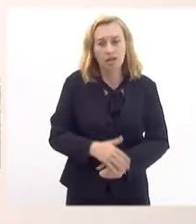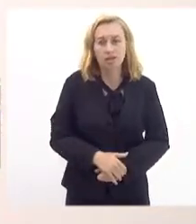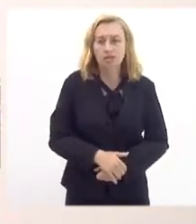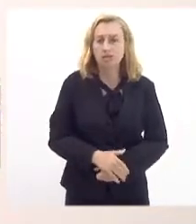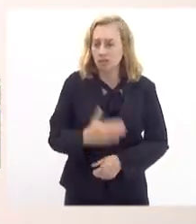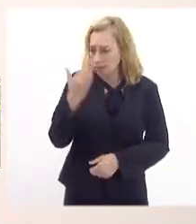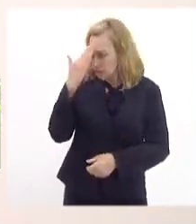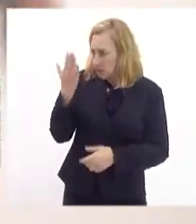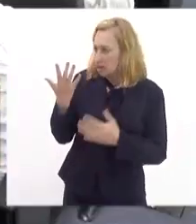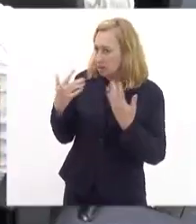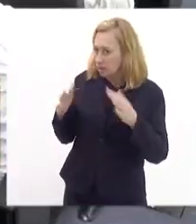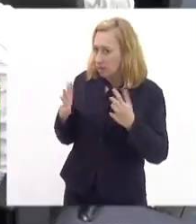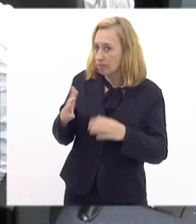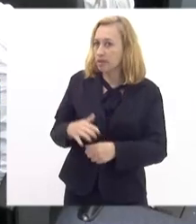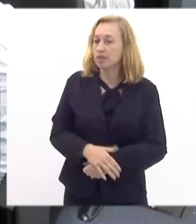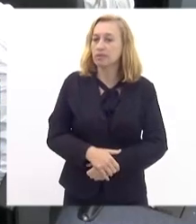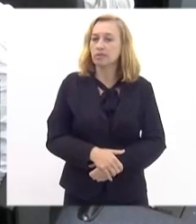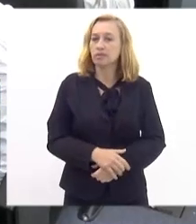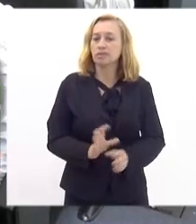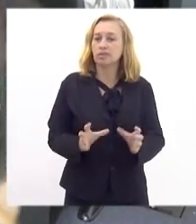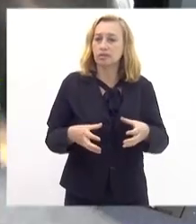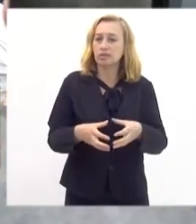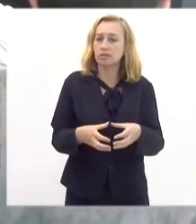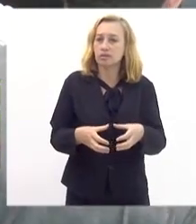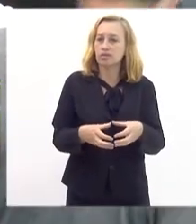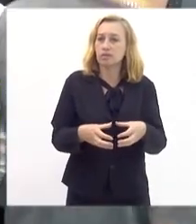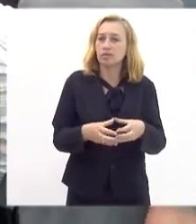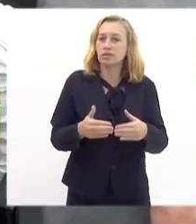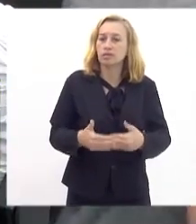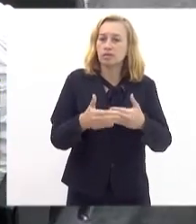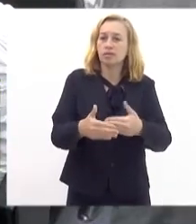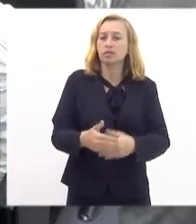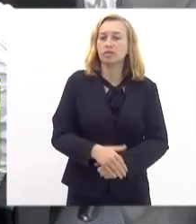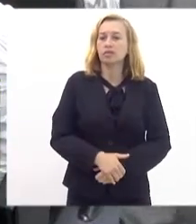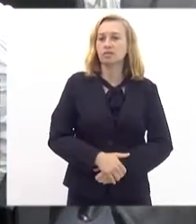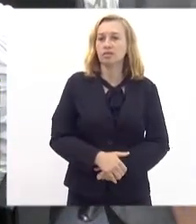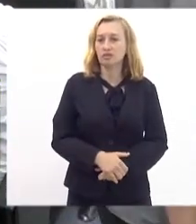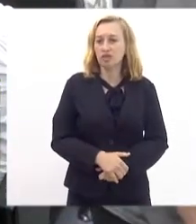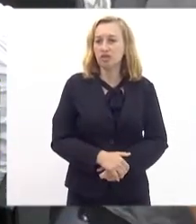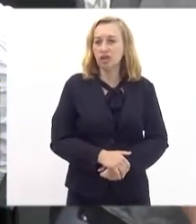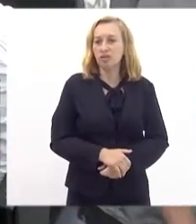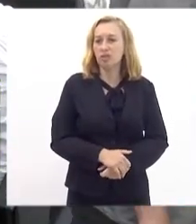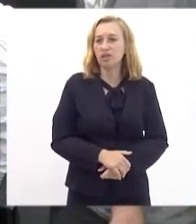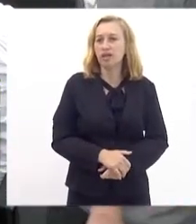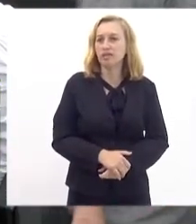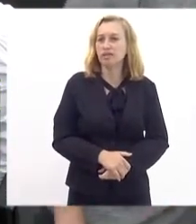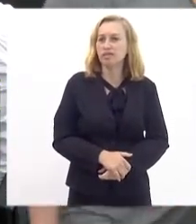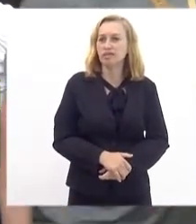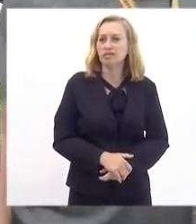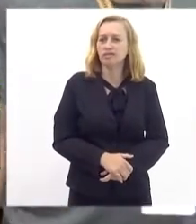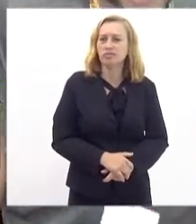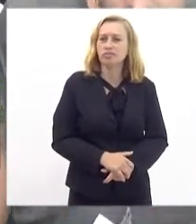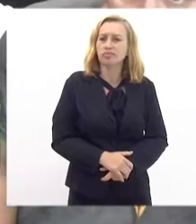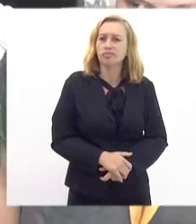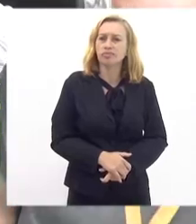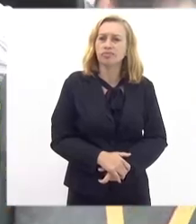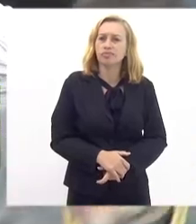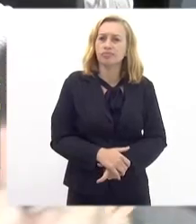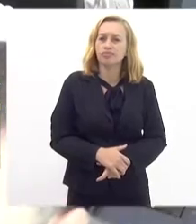agradeço Parabéns isso a comissão por ter avançado em e